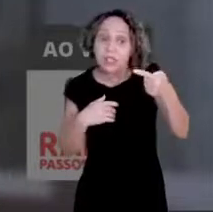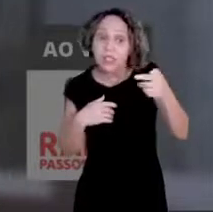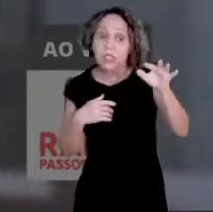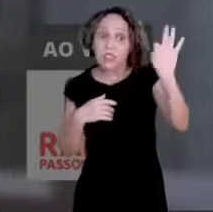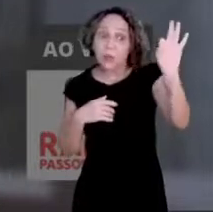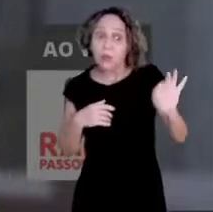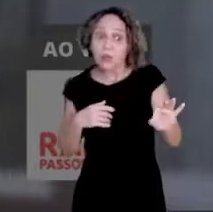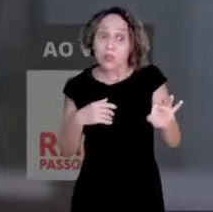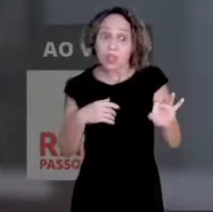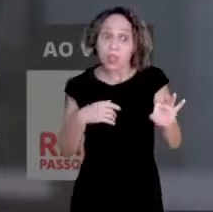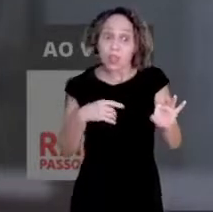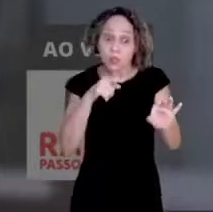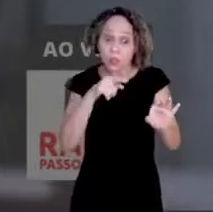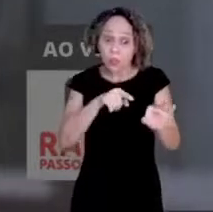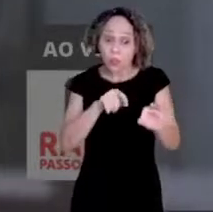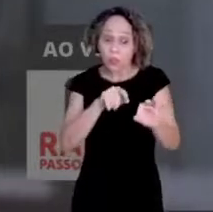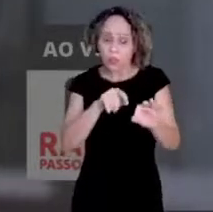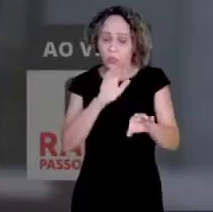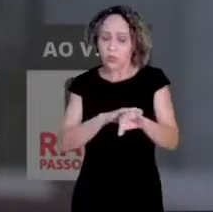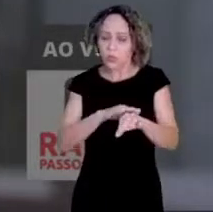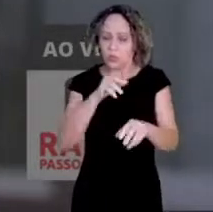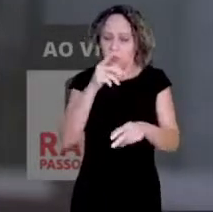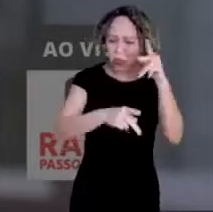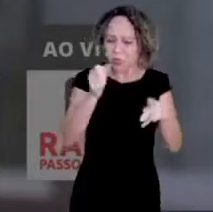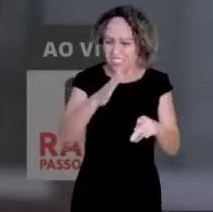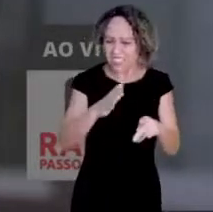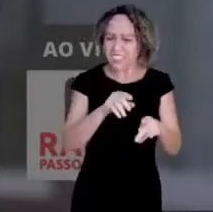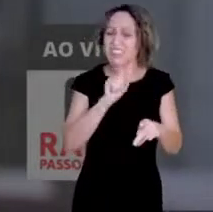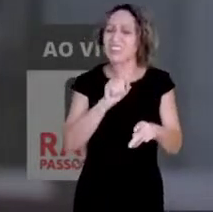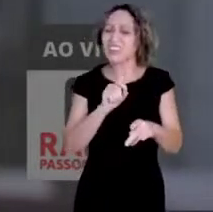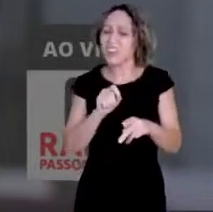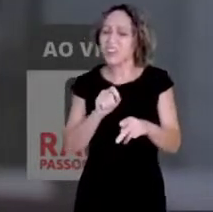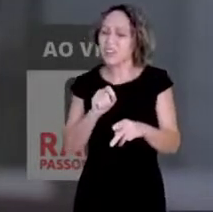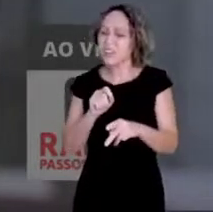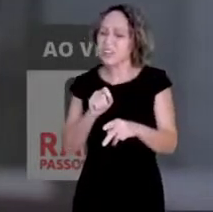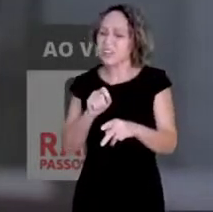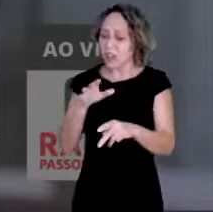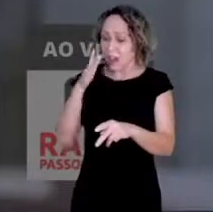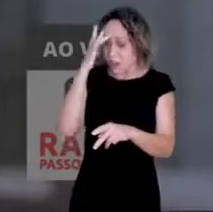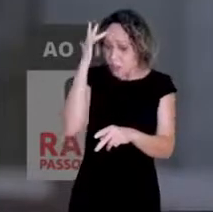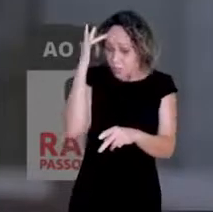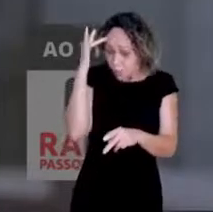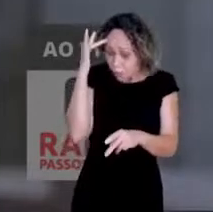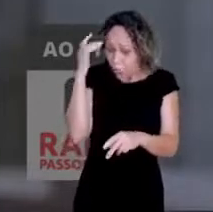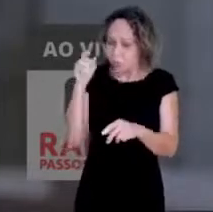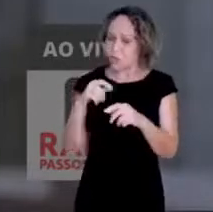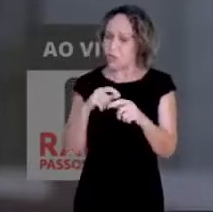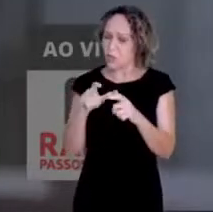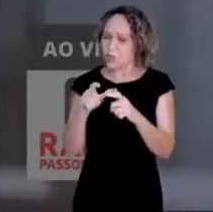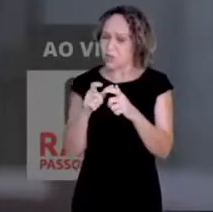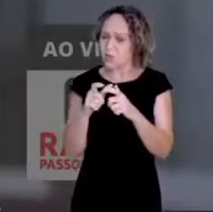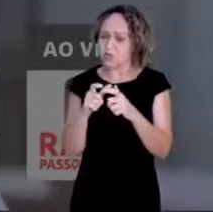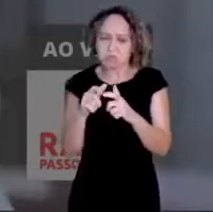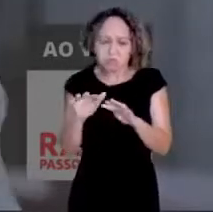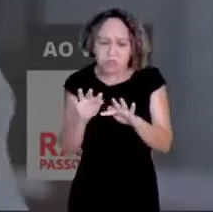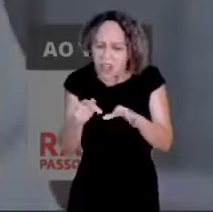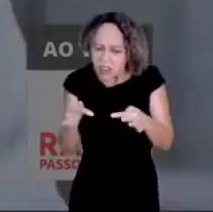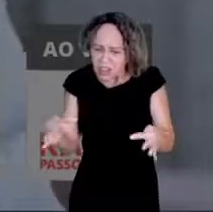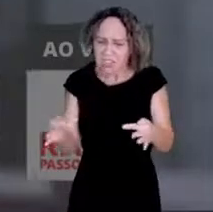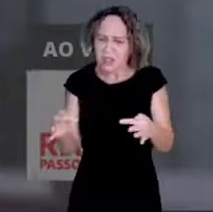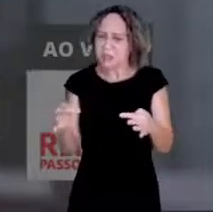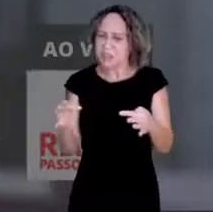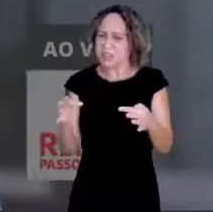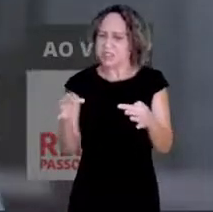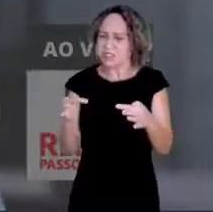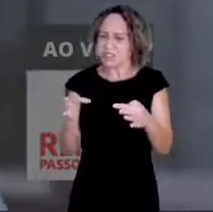estamos vivendo um momento, Mário e Juarez, em que tem um tal de um orçamento secreto na Câmara dos Deputados, em que os